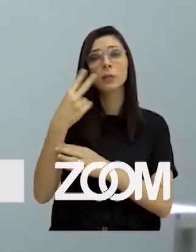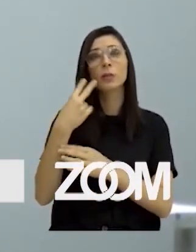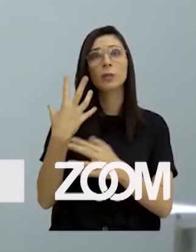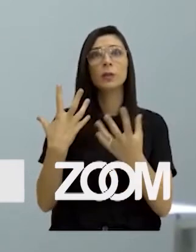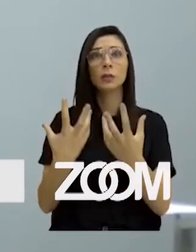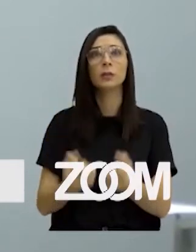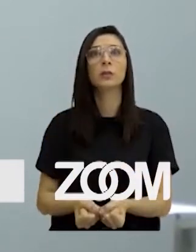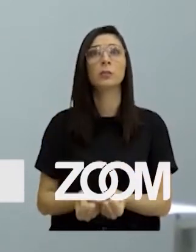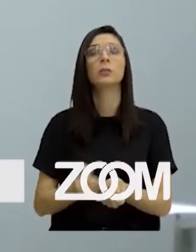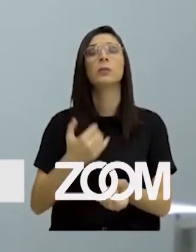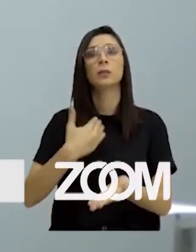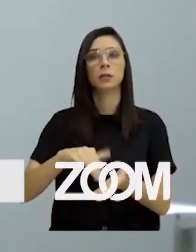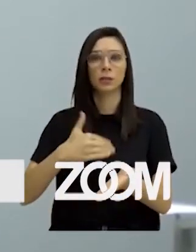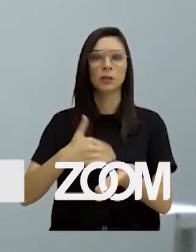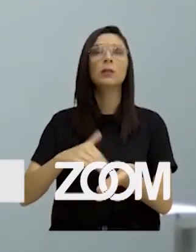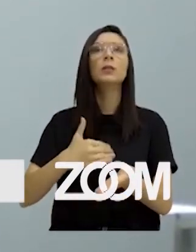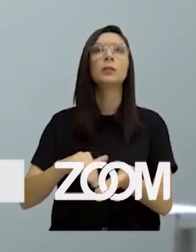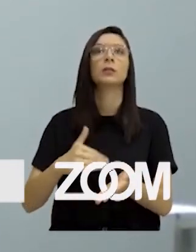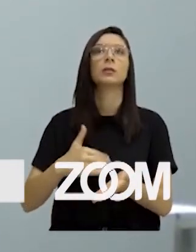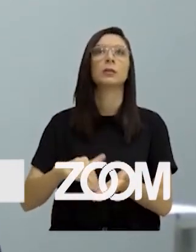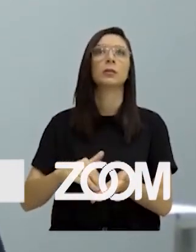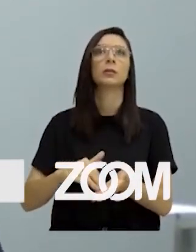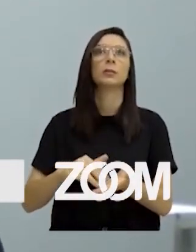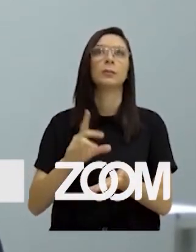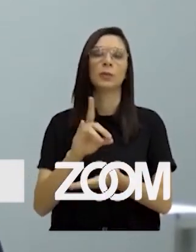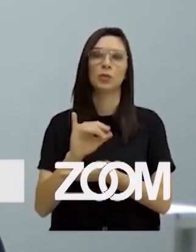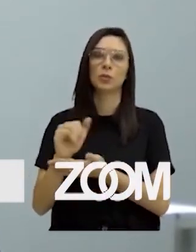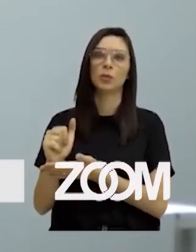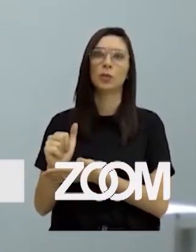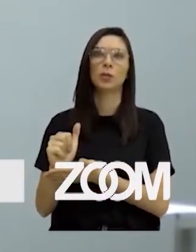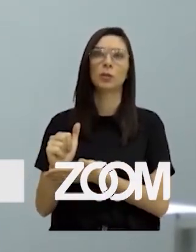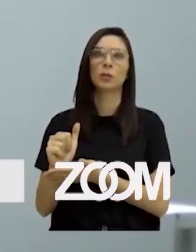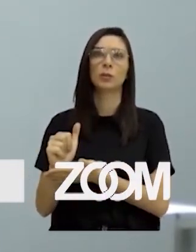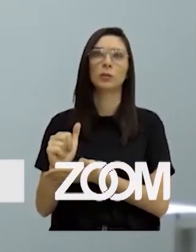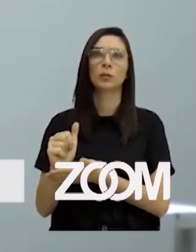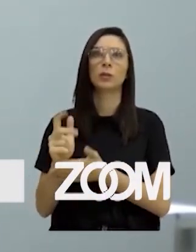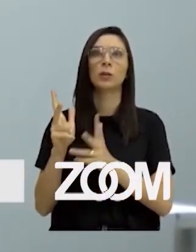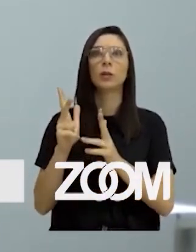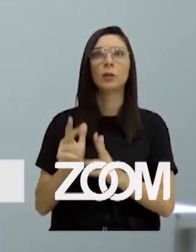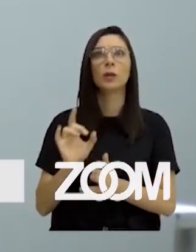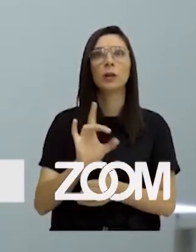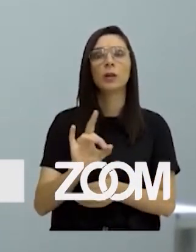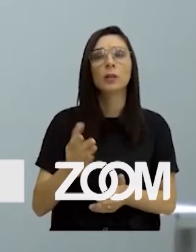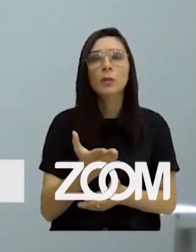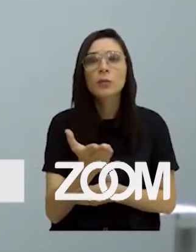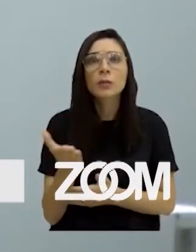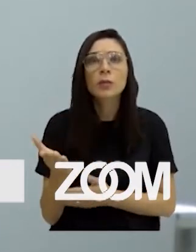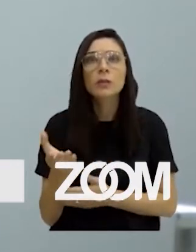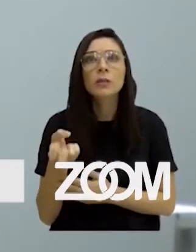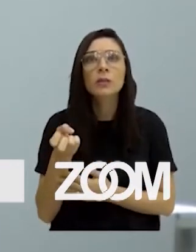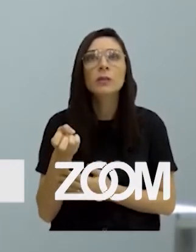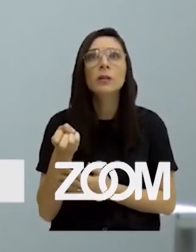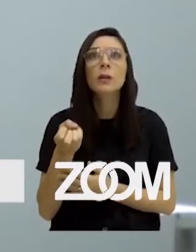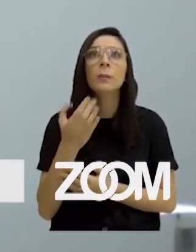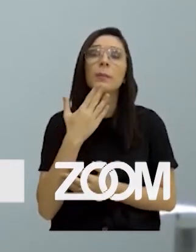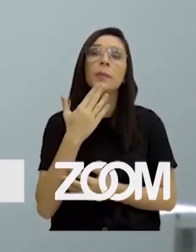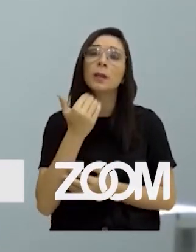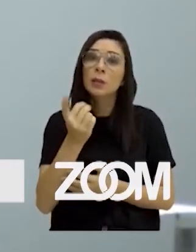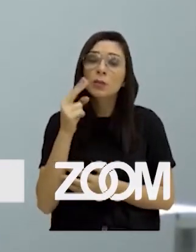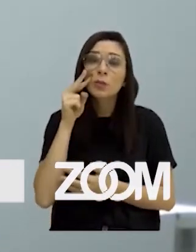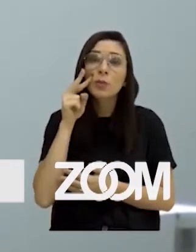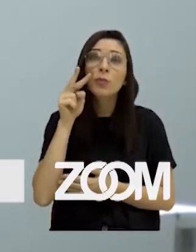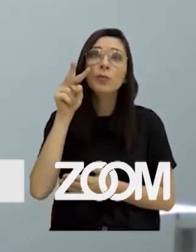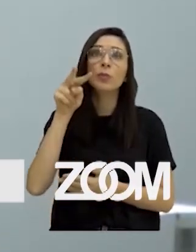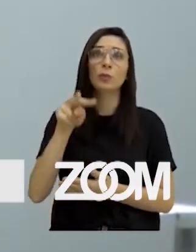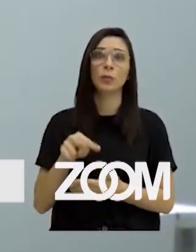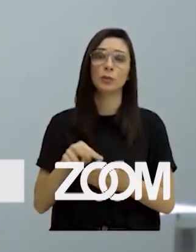protocolo na secretaria, o que tinha na comissão era a mesma coisa que os vereadores tinham, e ainda sequer um pedido de vista de uma matéria